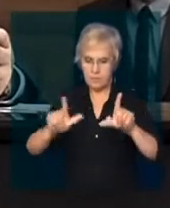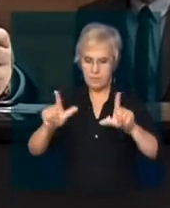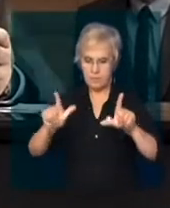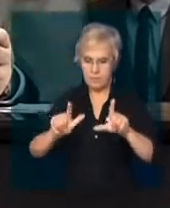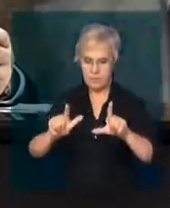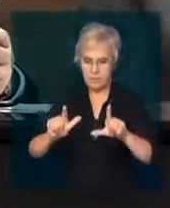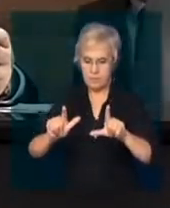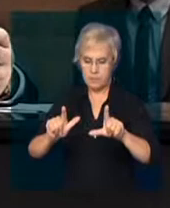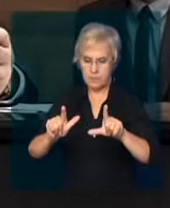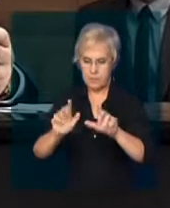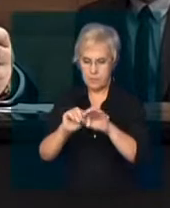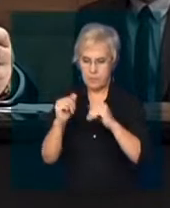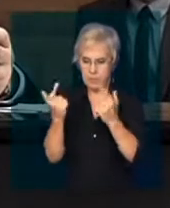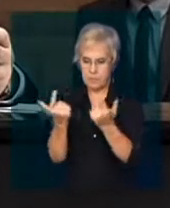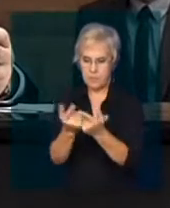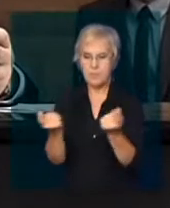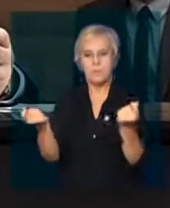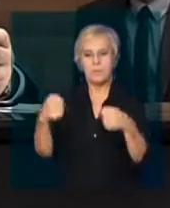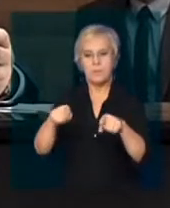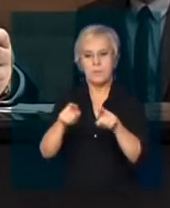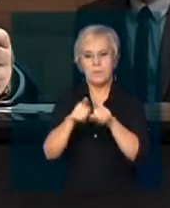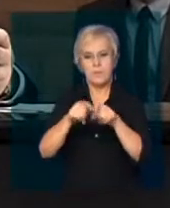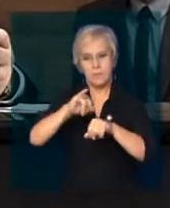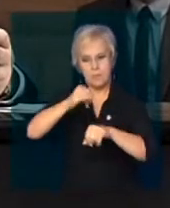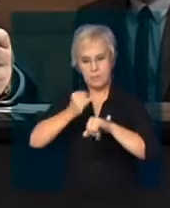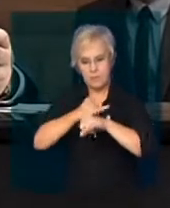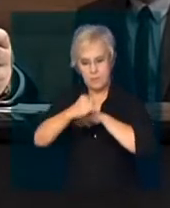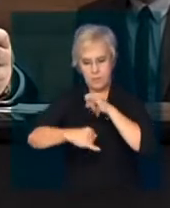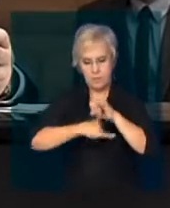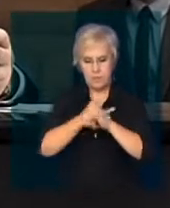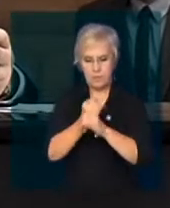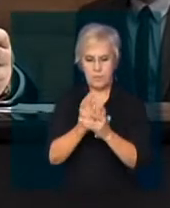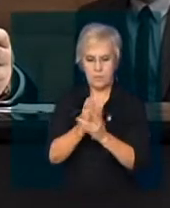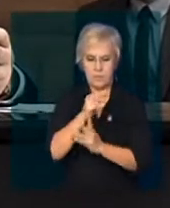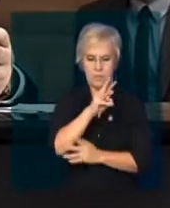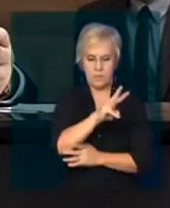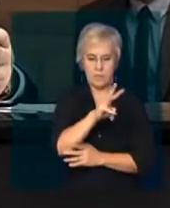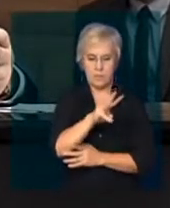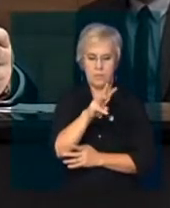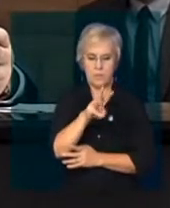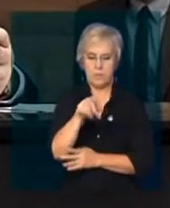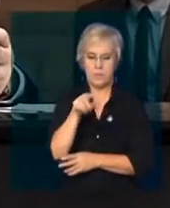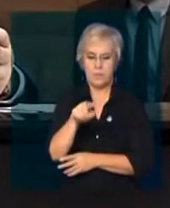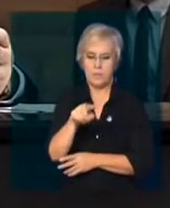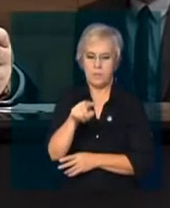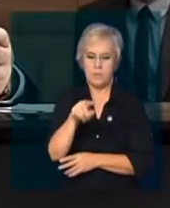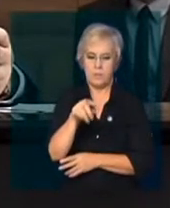que possam utilizar aí a internet através do site